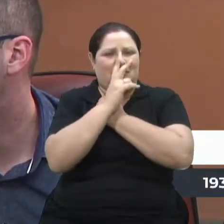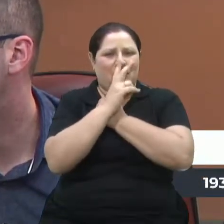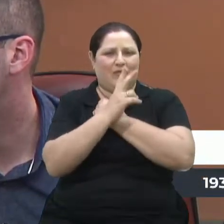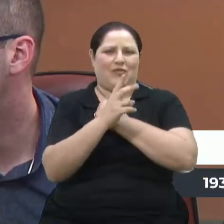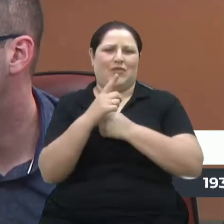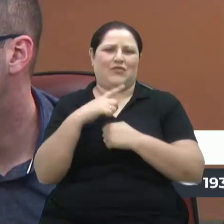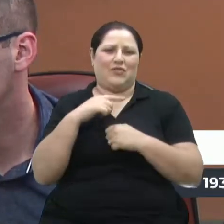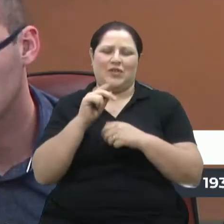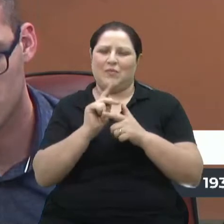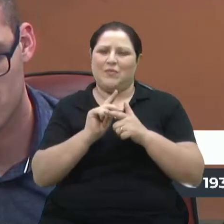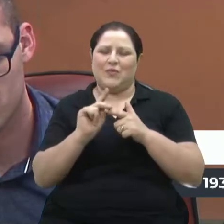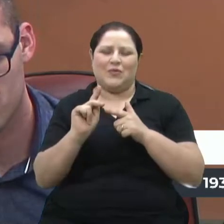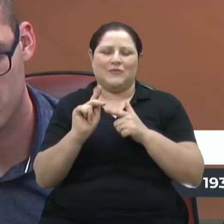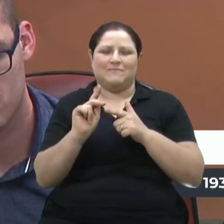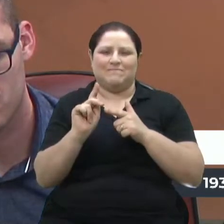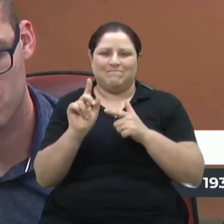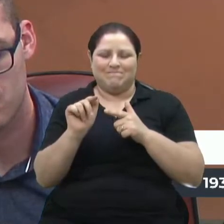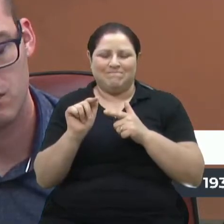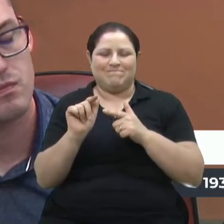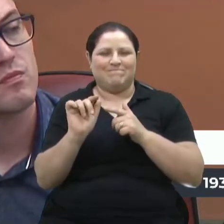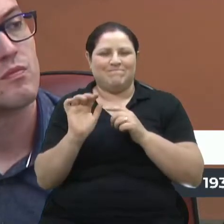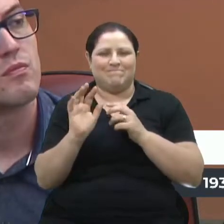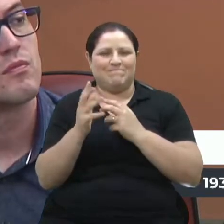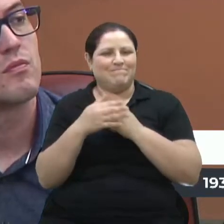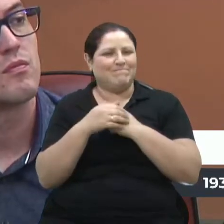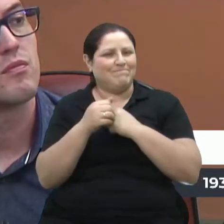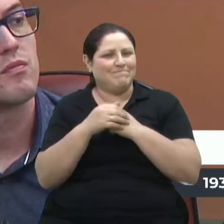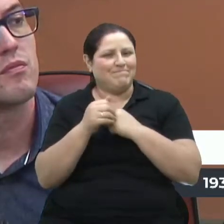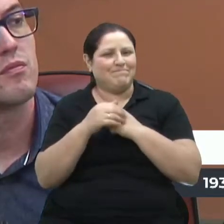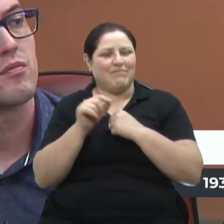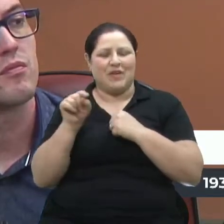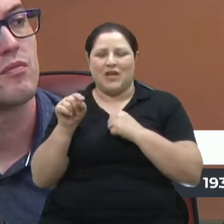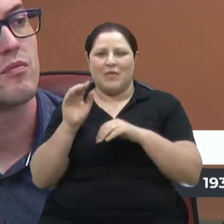era puro e aconchegante. O Guilherme estava além do seu tempo